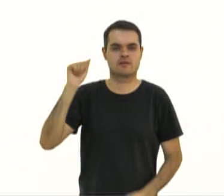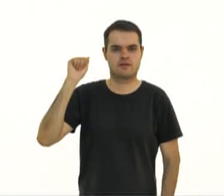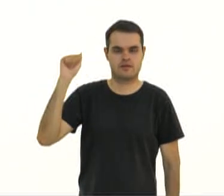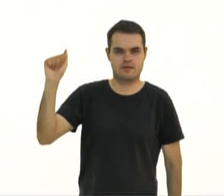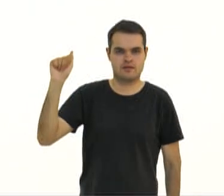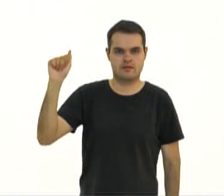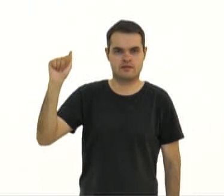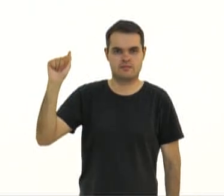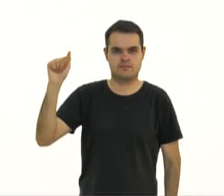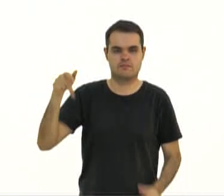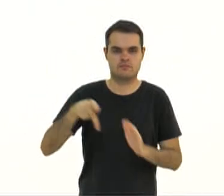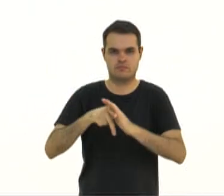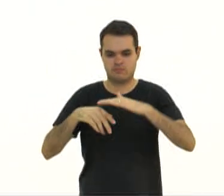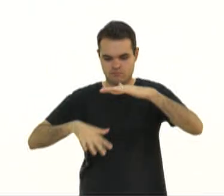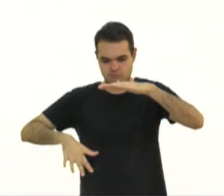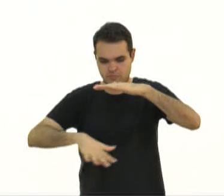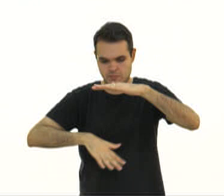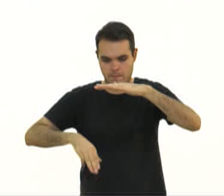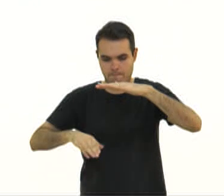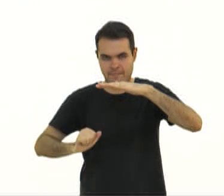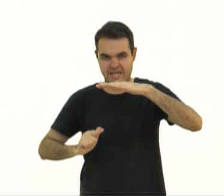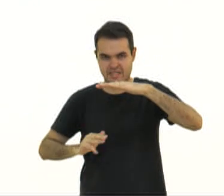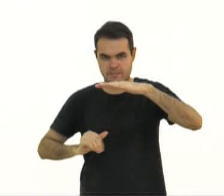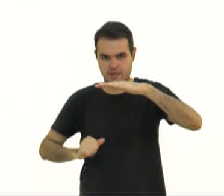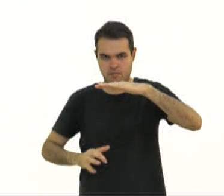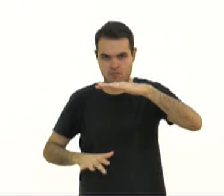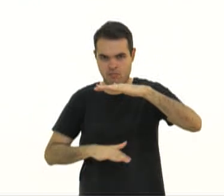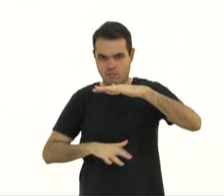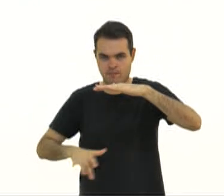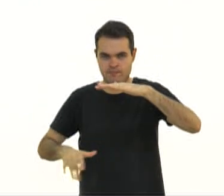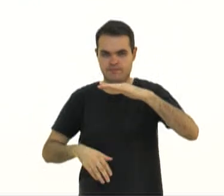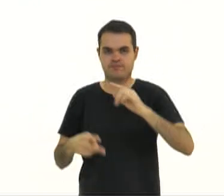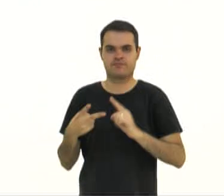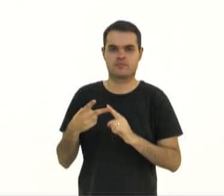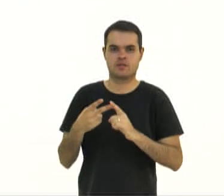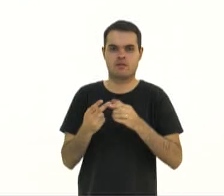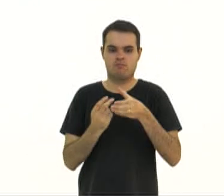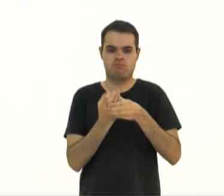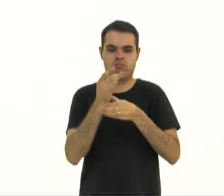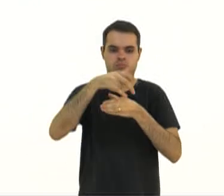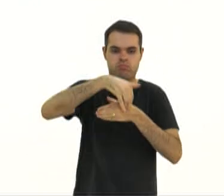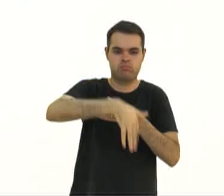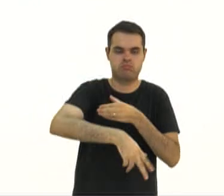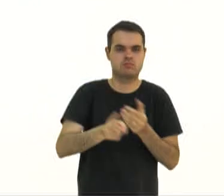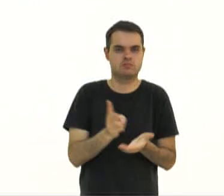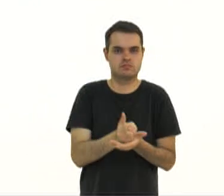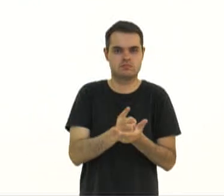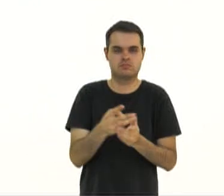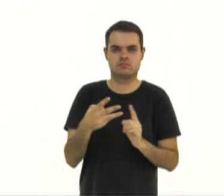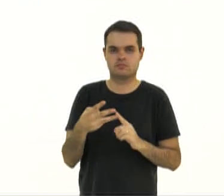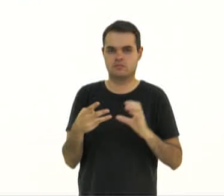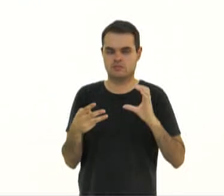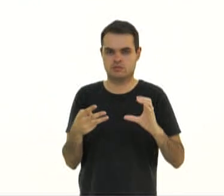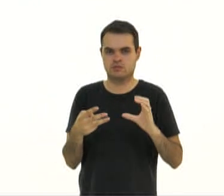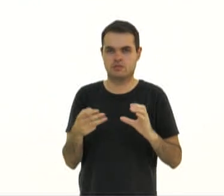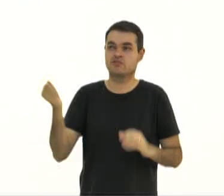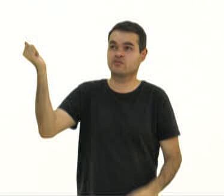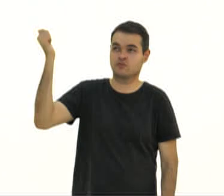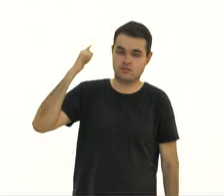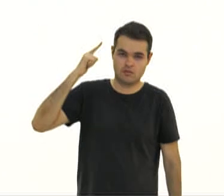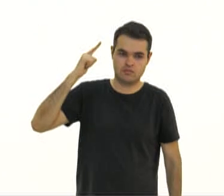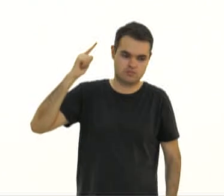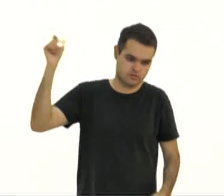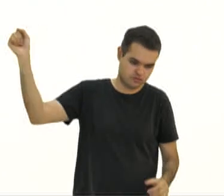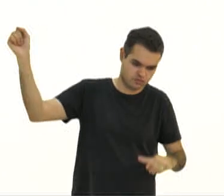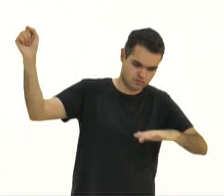pela circulação do magma no subsolo. B, pelas erupções constantes dos vulcões. Item C, pelo sol, que